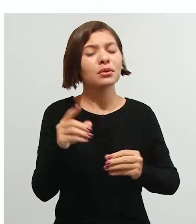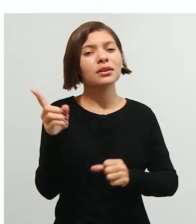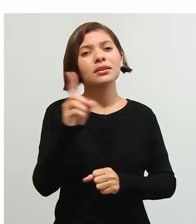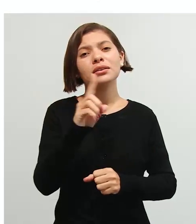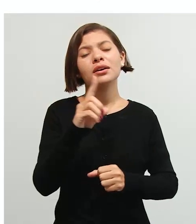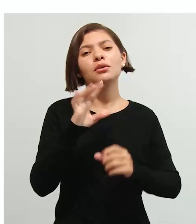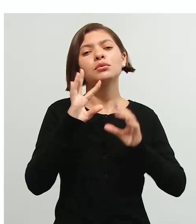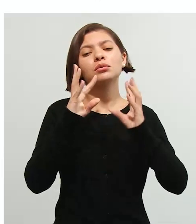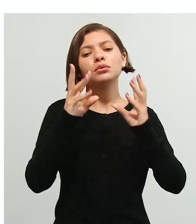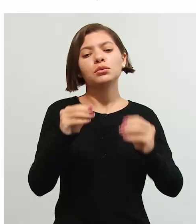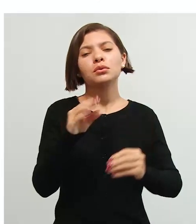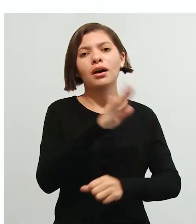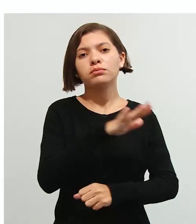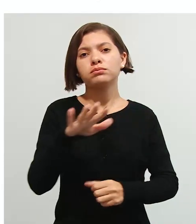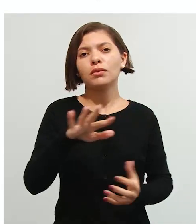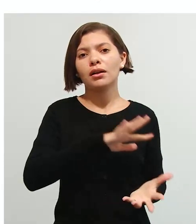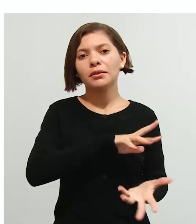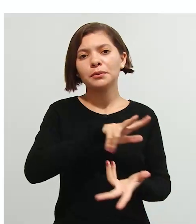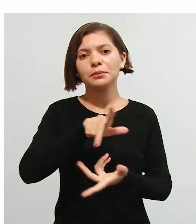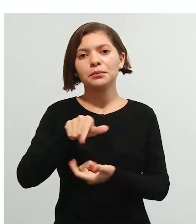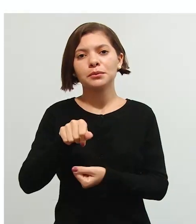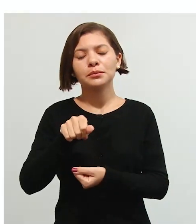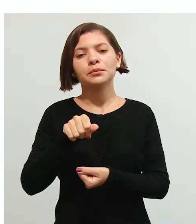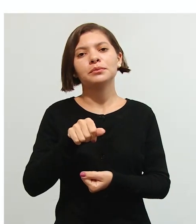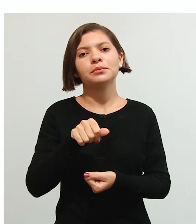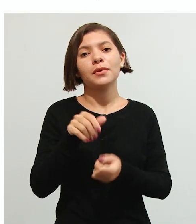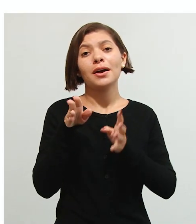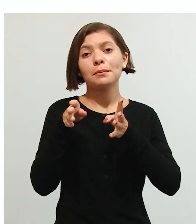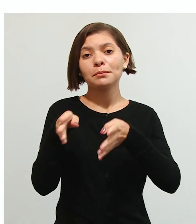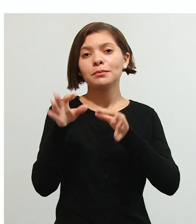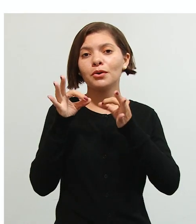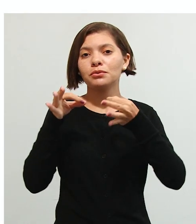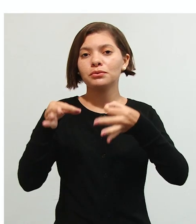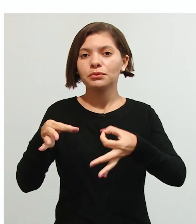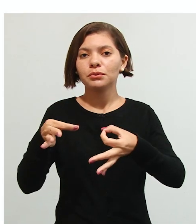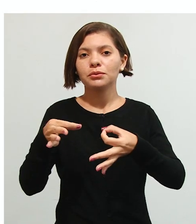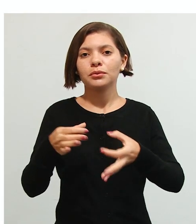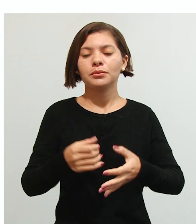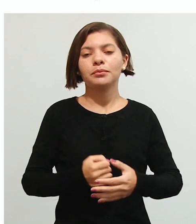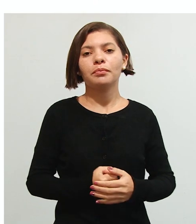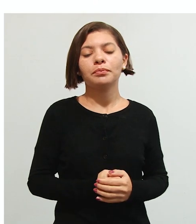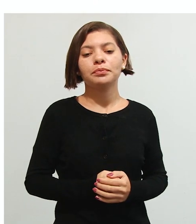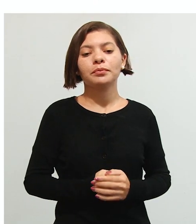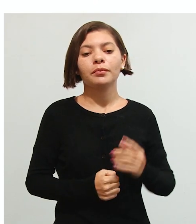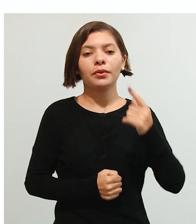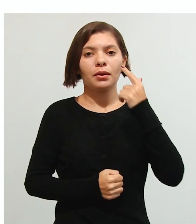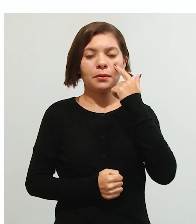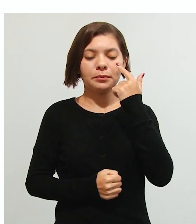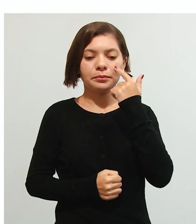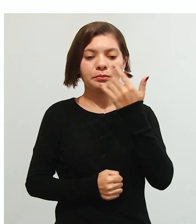não para todas as crianças do mundo. Então, aqui nós temos alguns